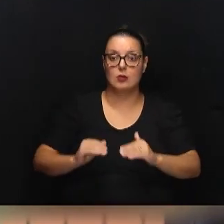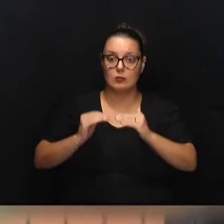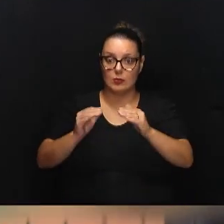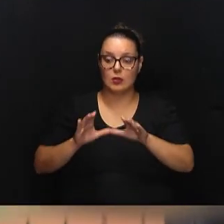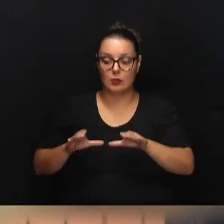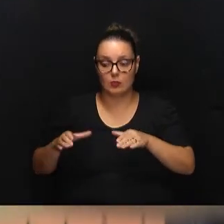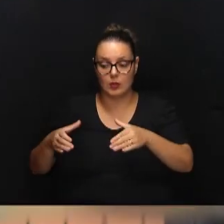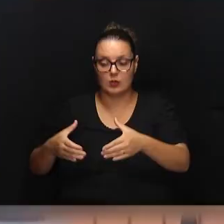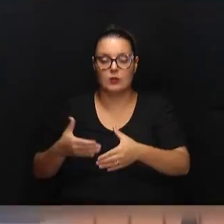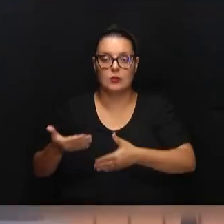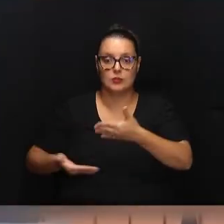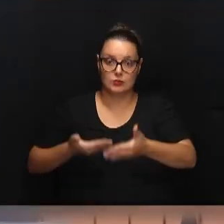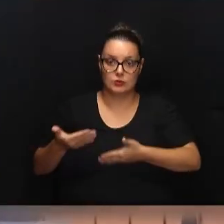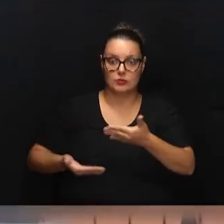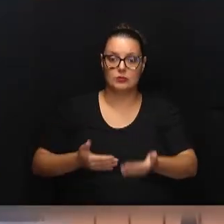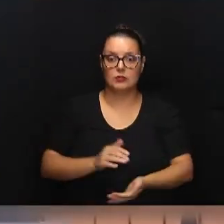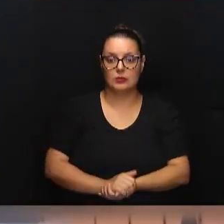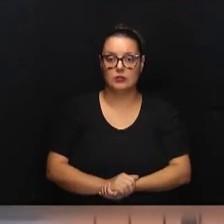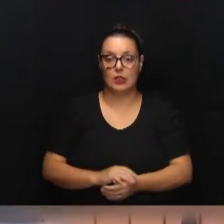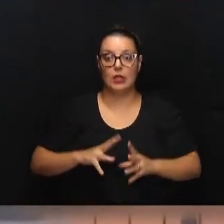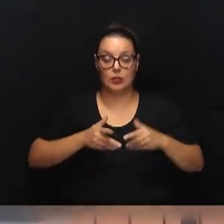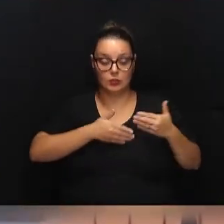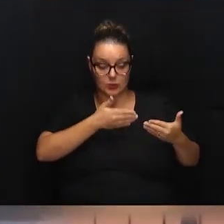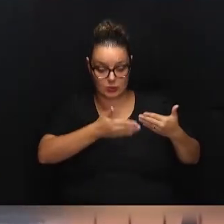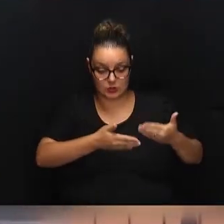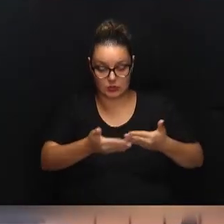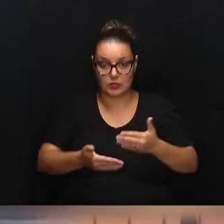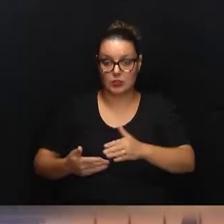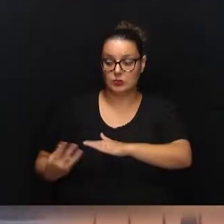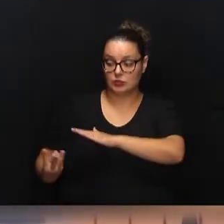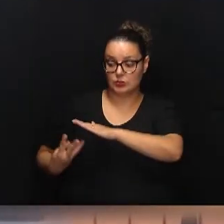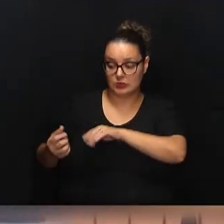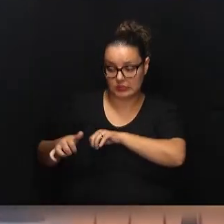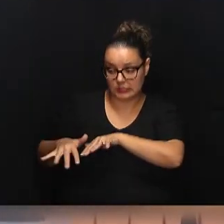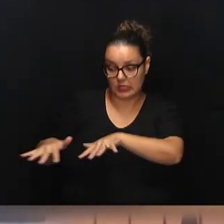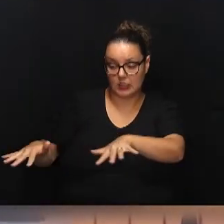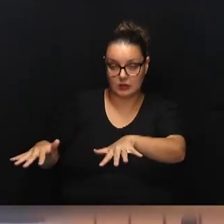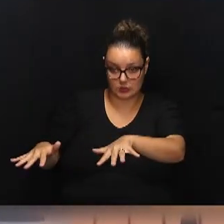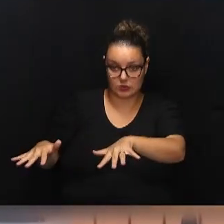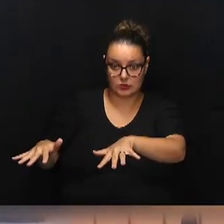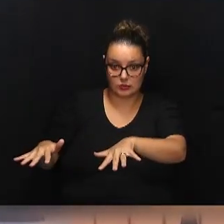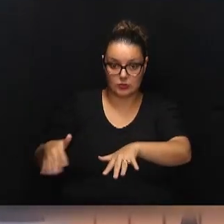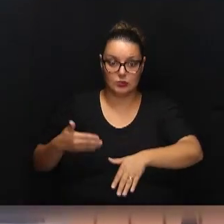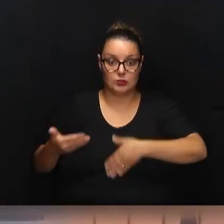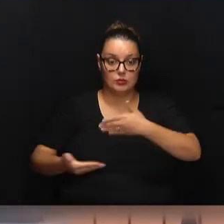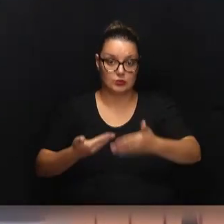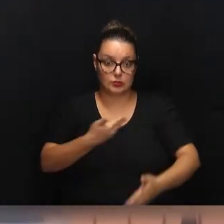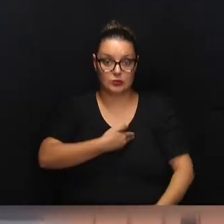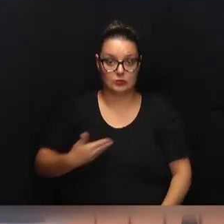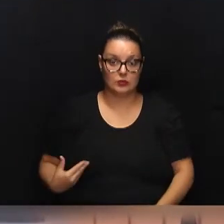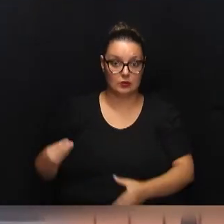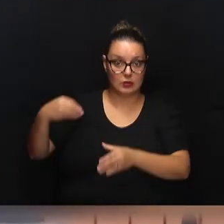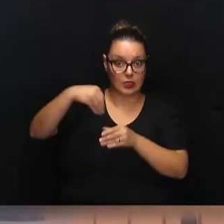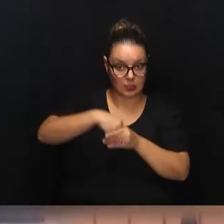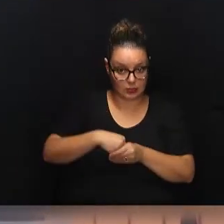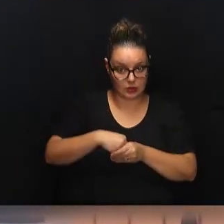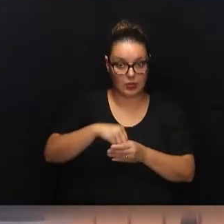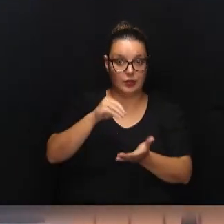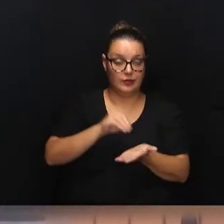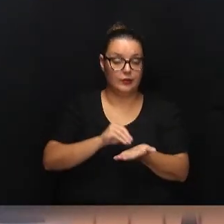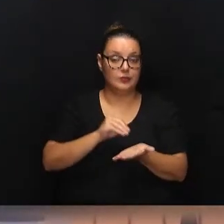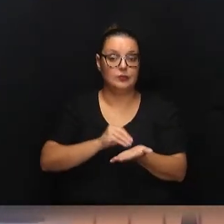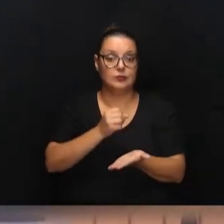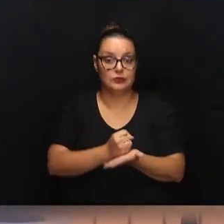categoria dos servidores. Todo esse processo de terceirização no serviço público, falta de contratação